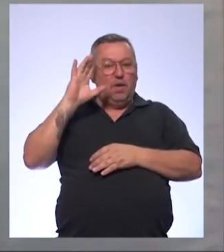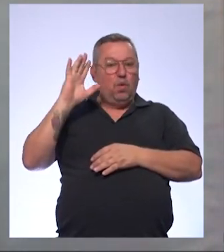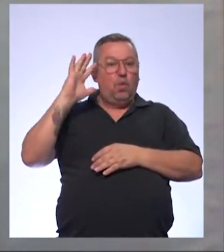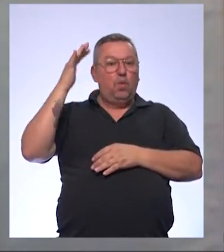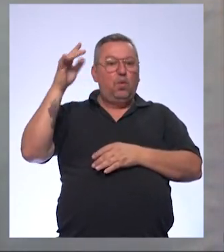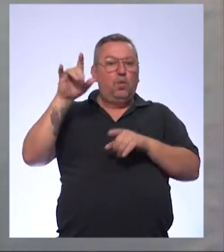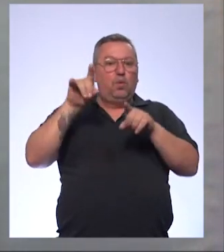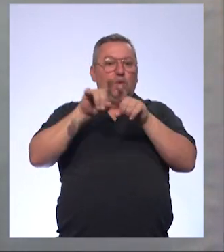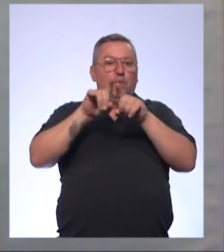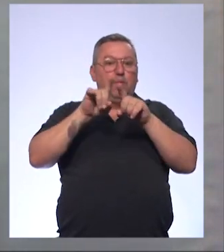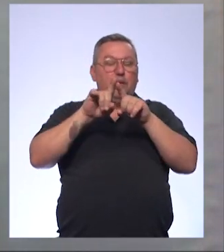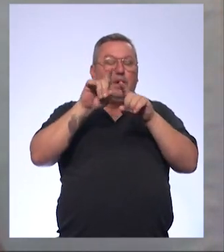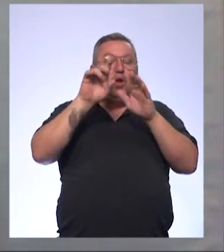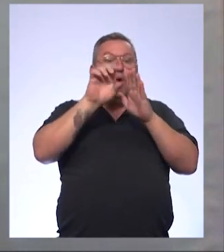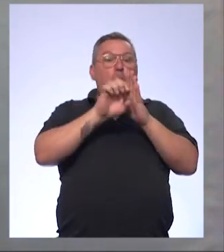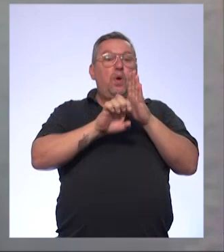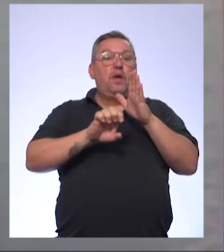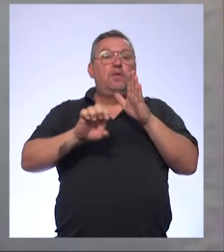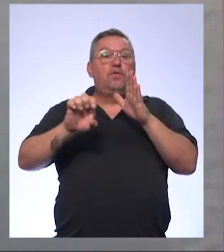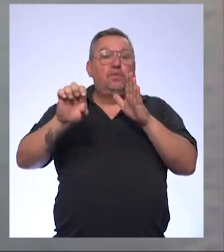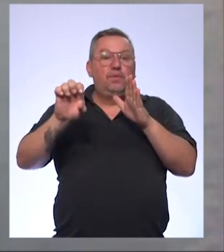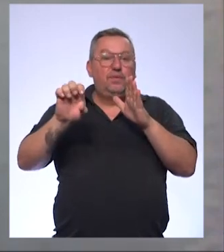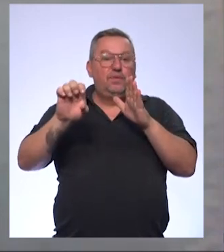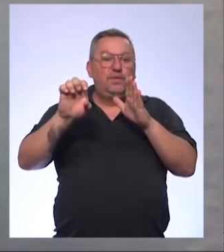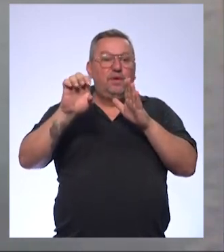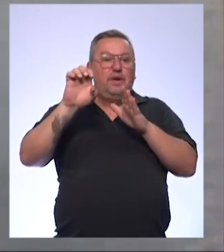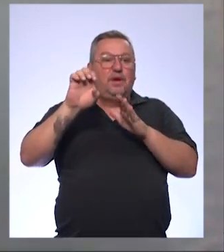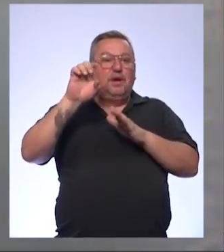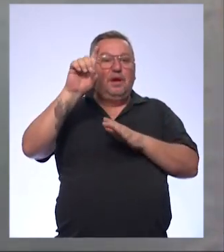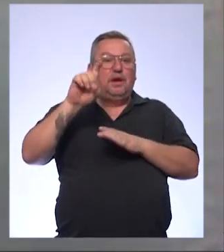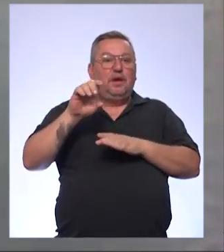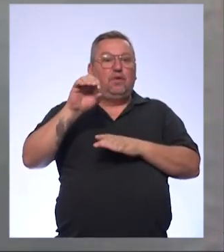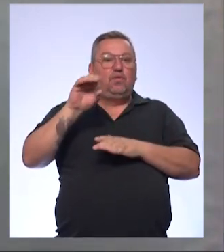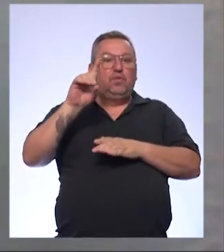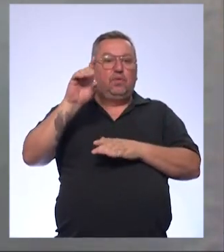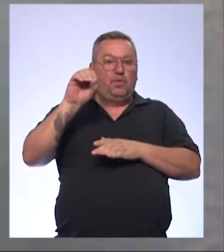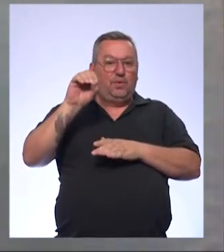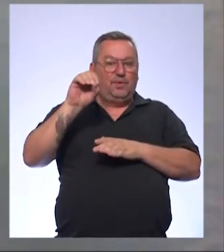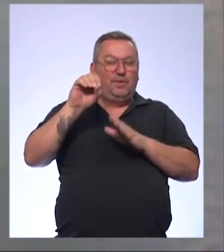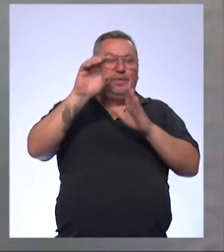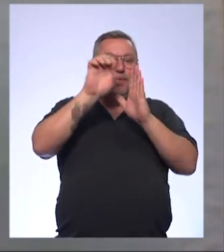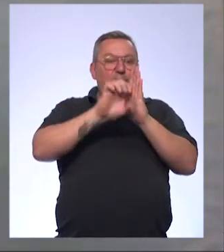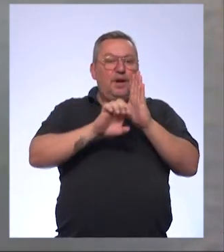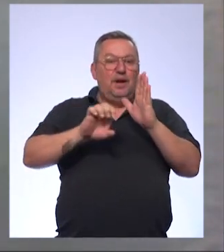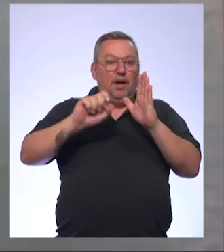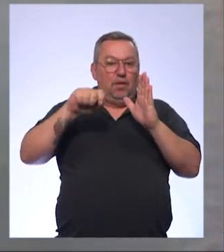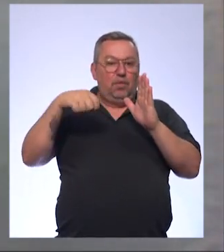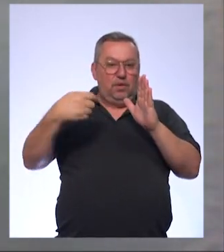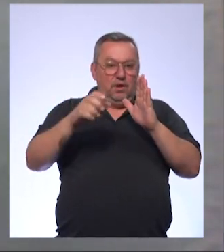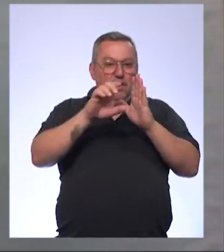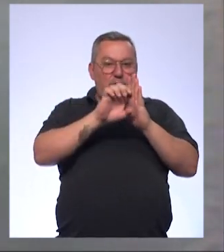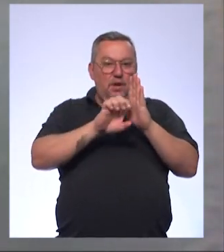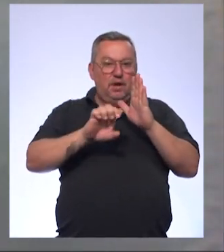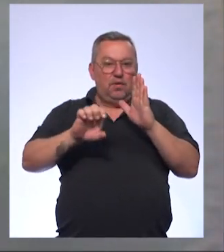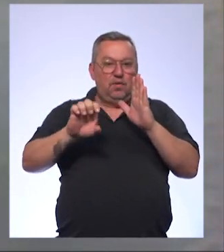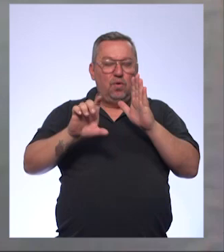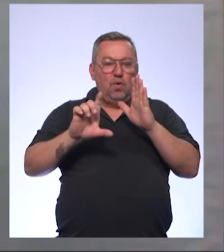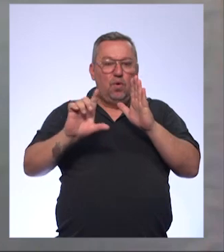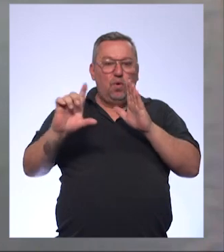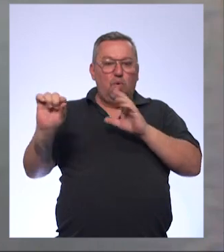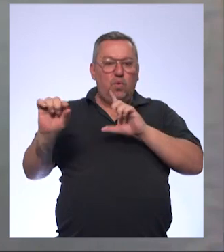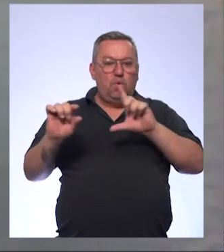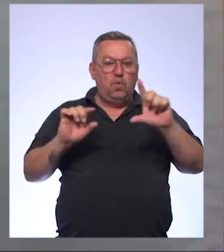o êxodo. Antes de falar dos juízes, tá? Aconteceu o êxodo. O que é o